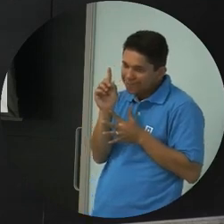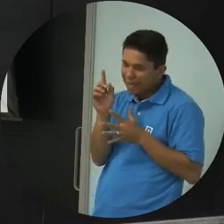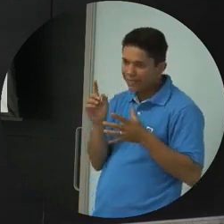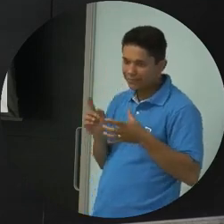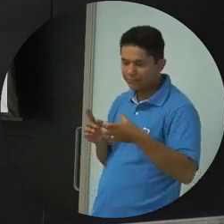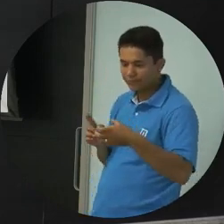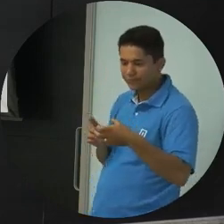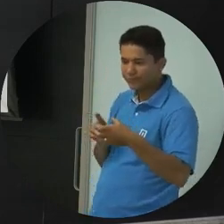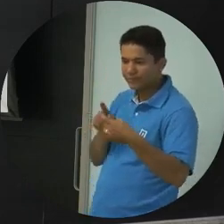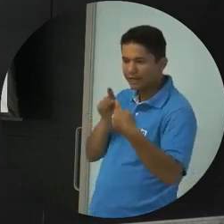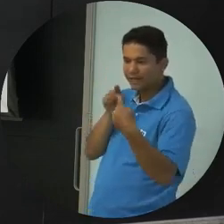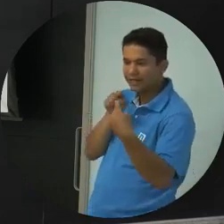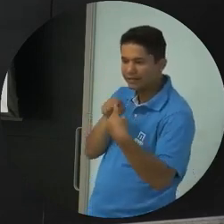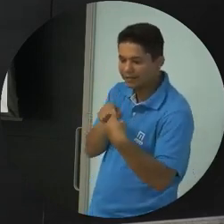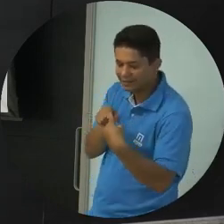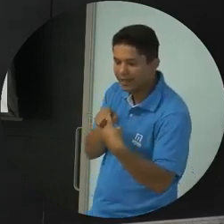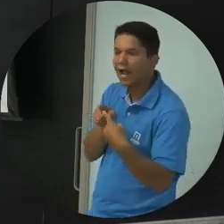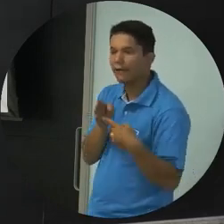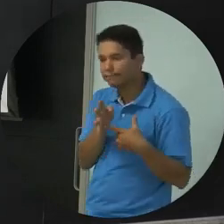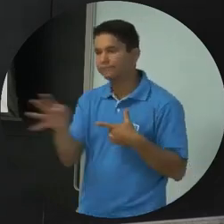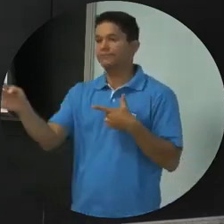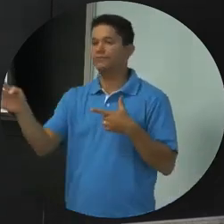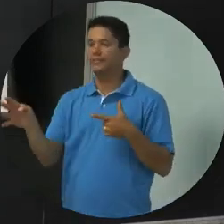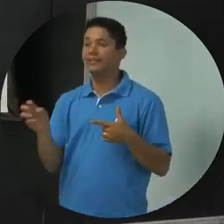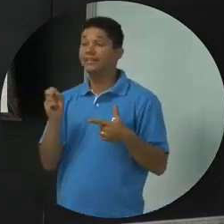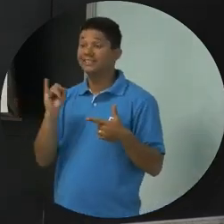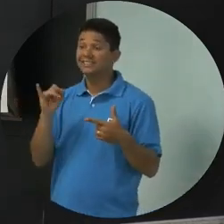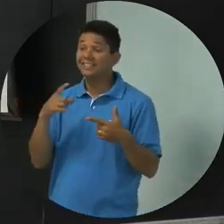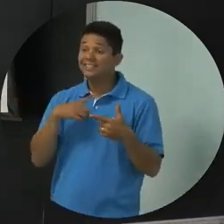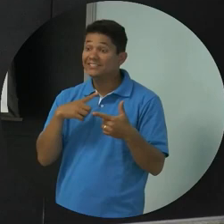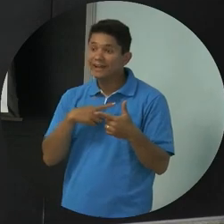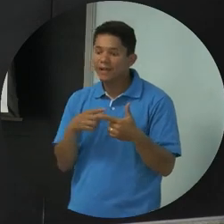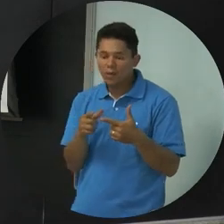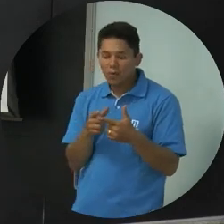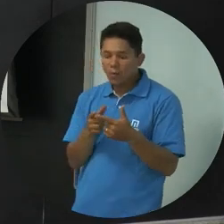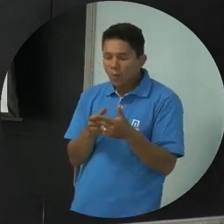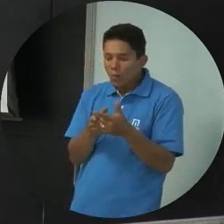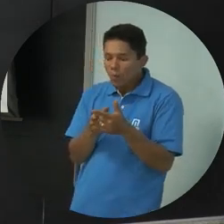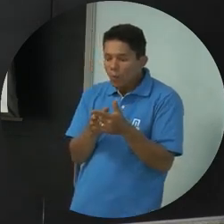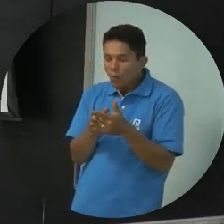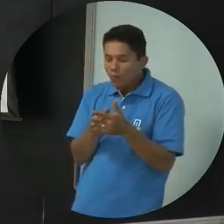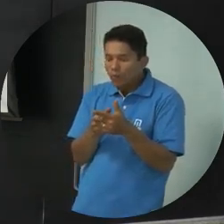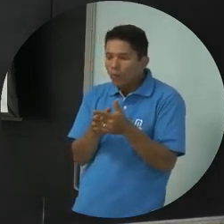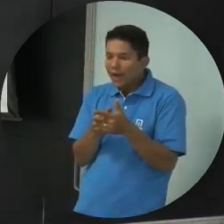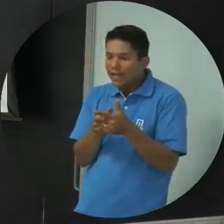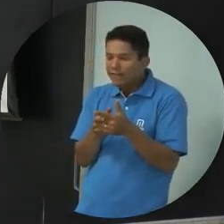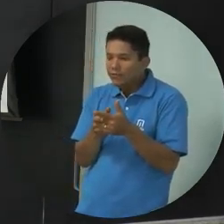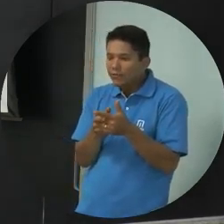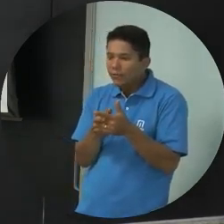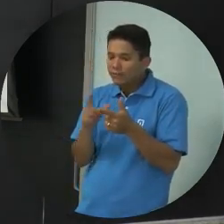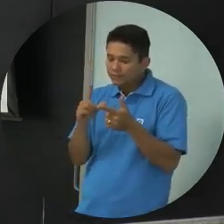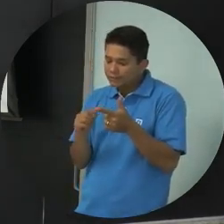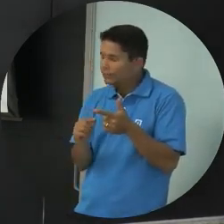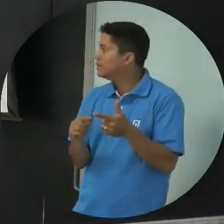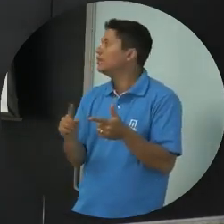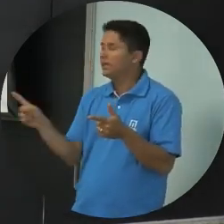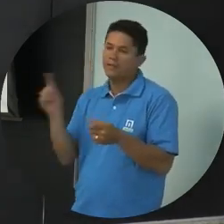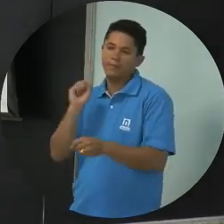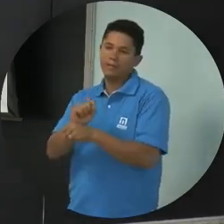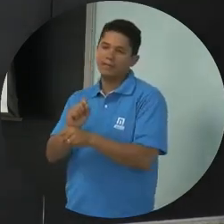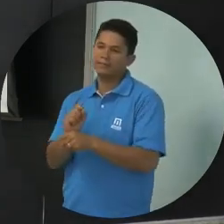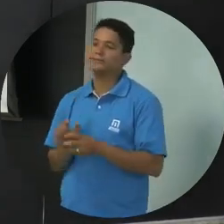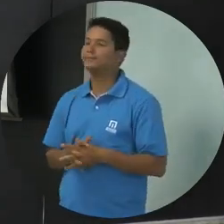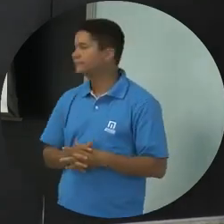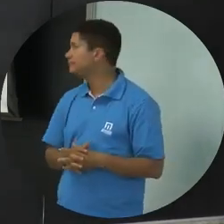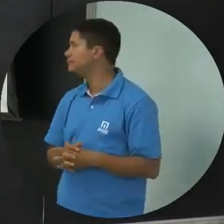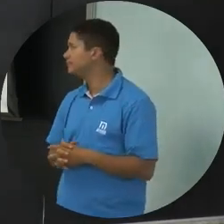pressão que ele tiver na pistola, né, a mesma coisa, o equipamento ele vai parar automaticamente,